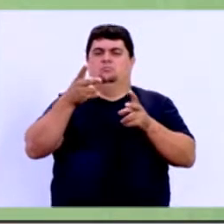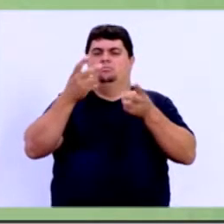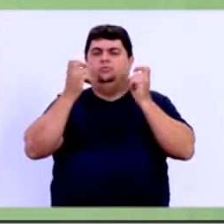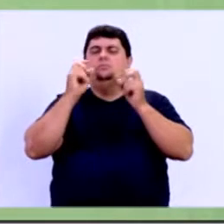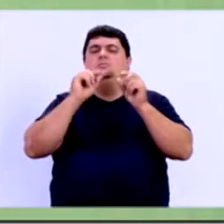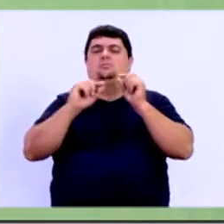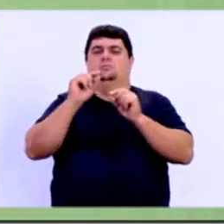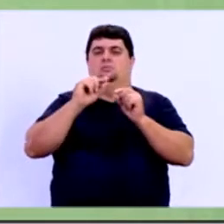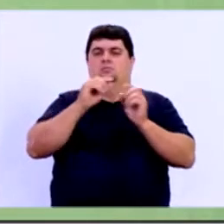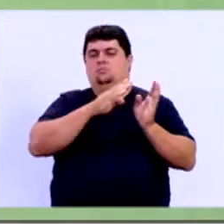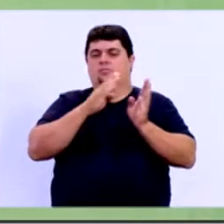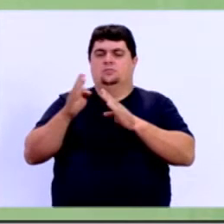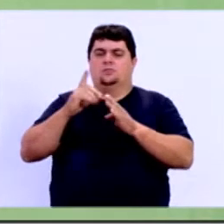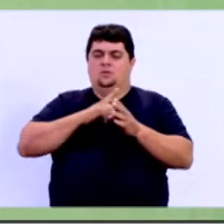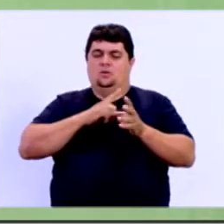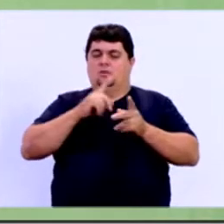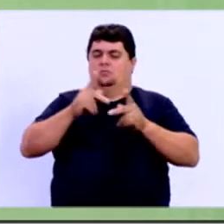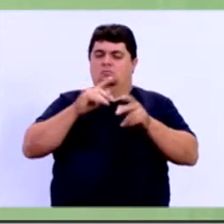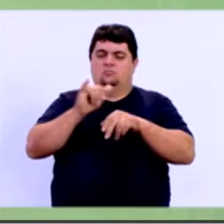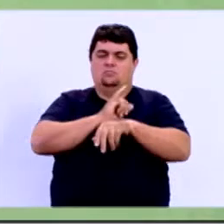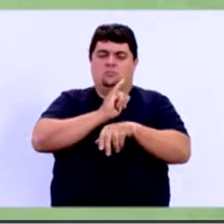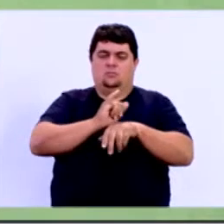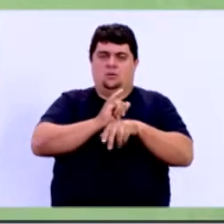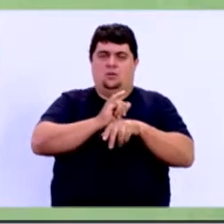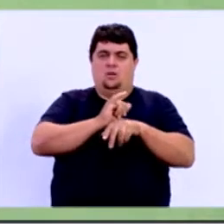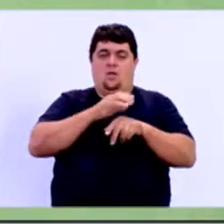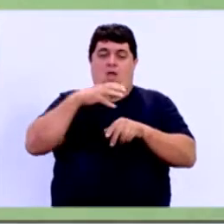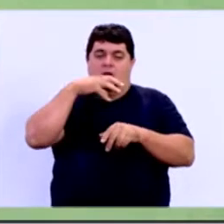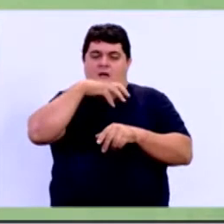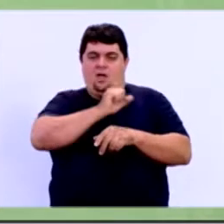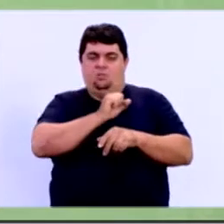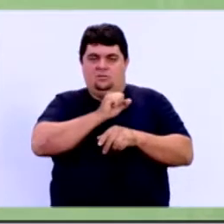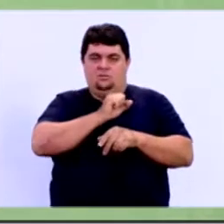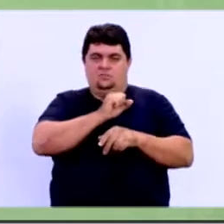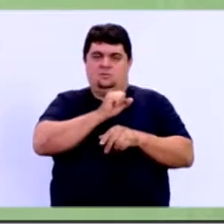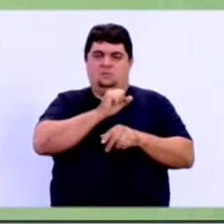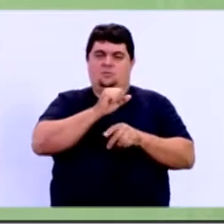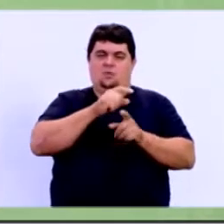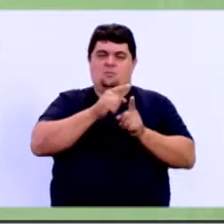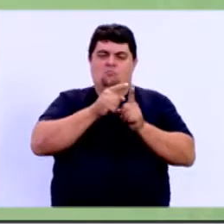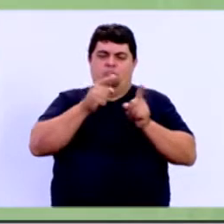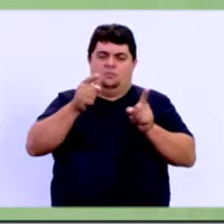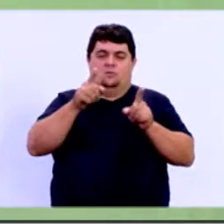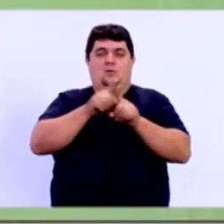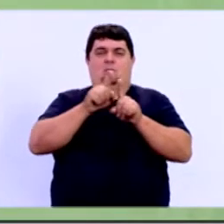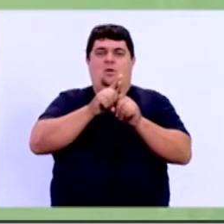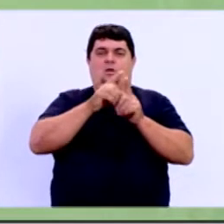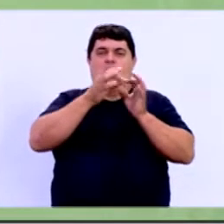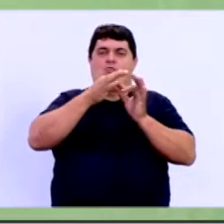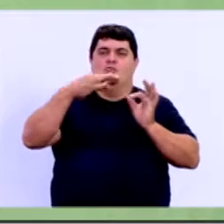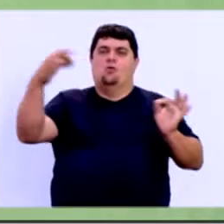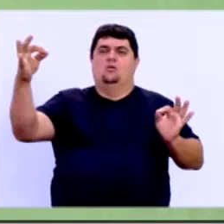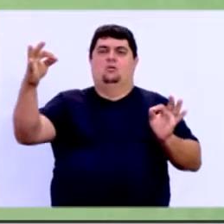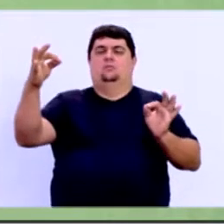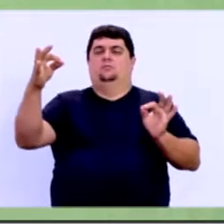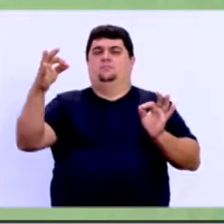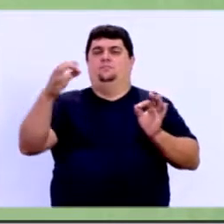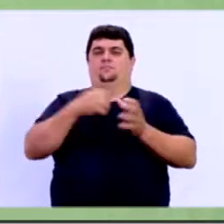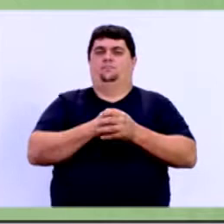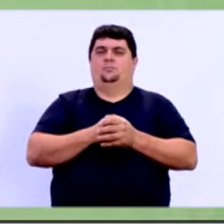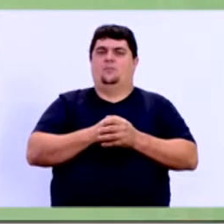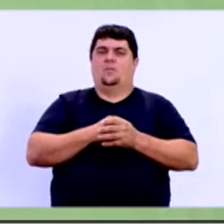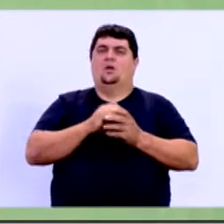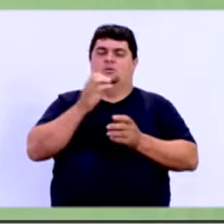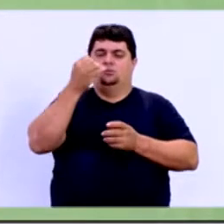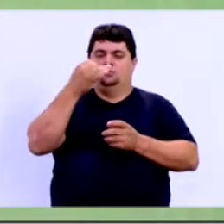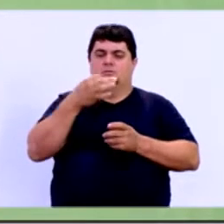aula que existe planejamento estratégico de longo, de médio e de curto prazo, né? Nós falamos isso